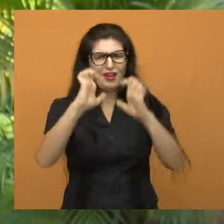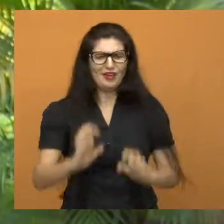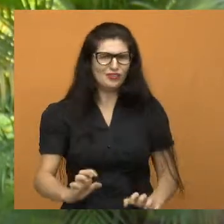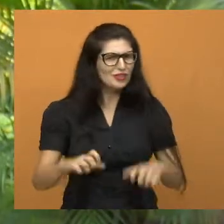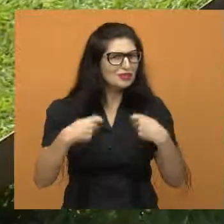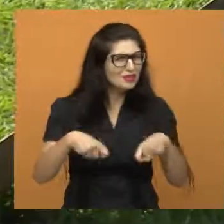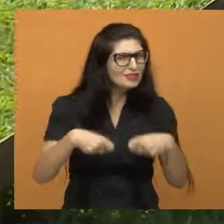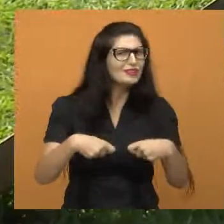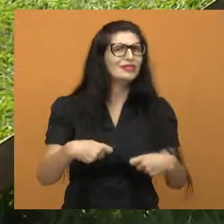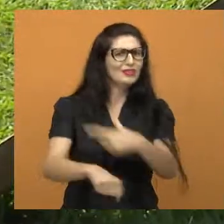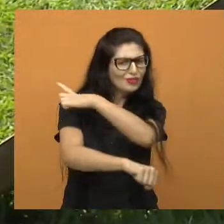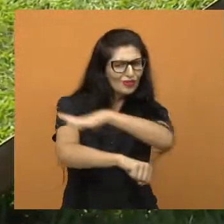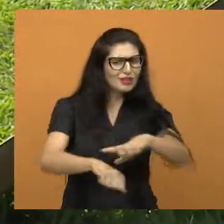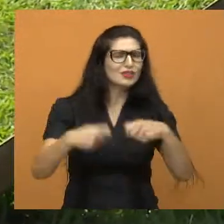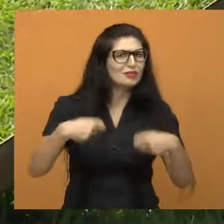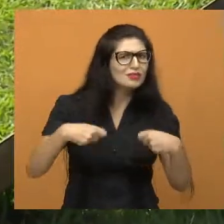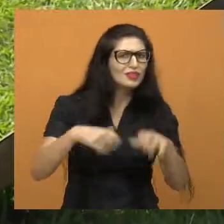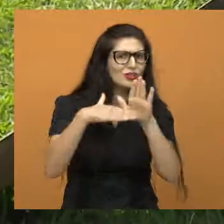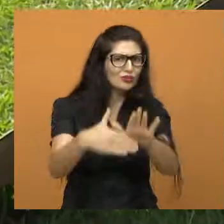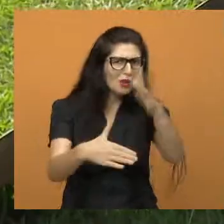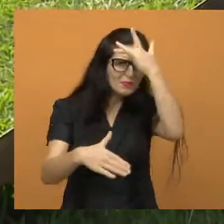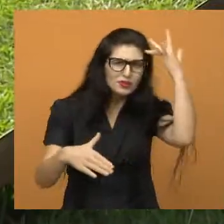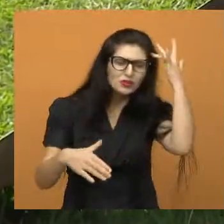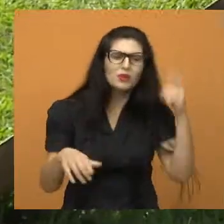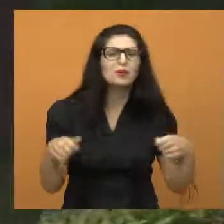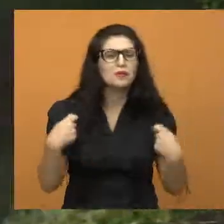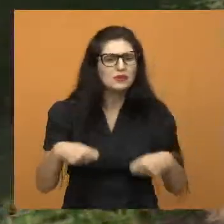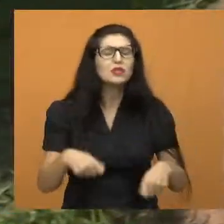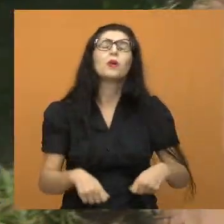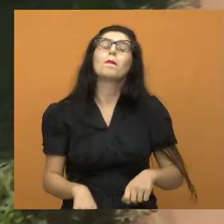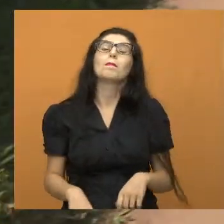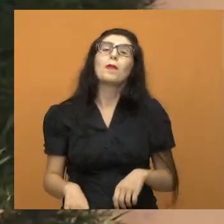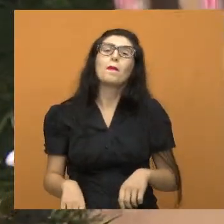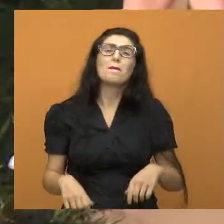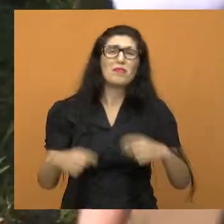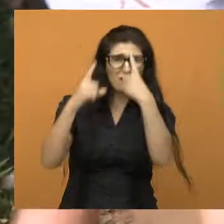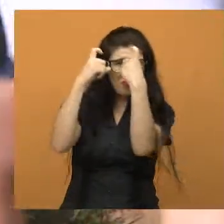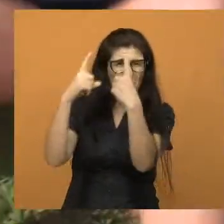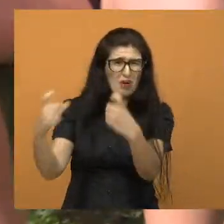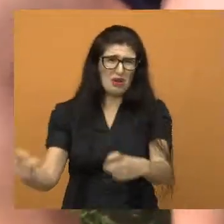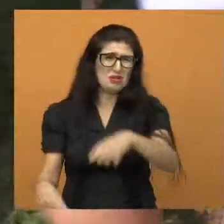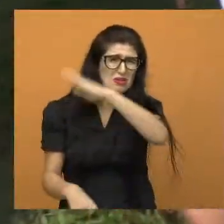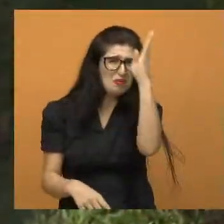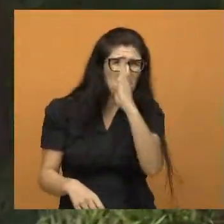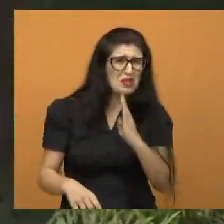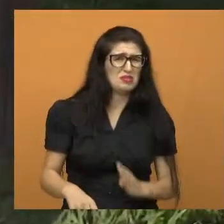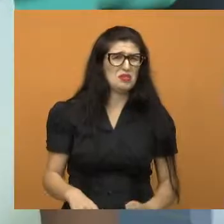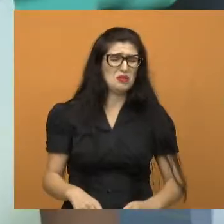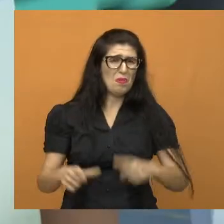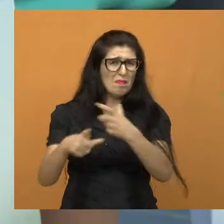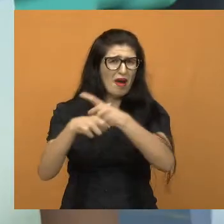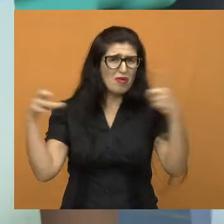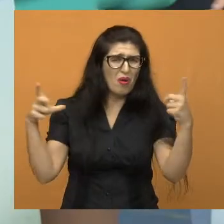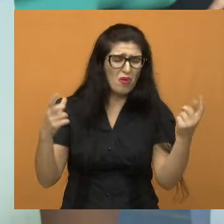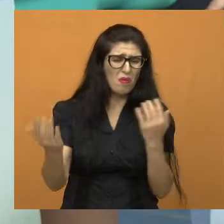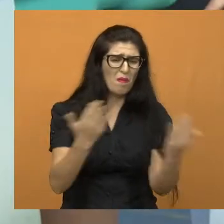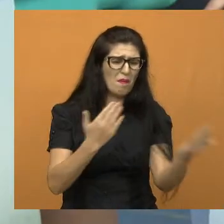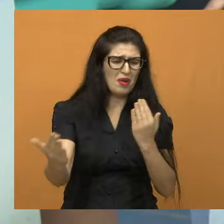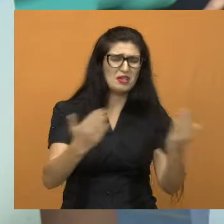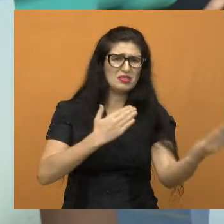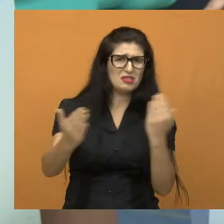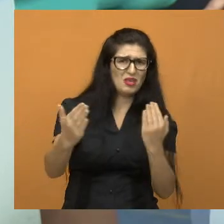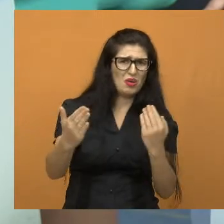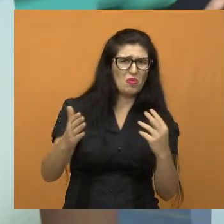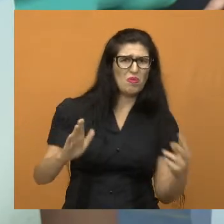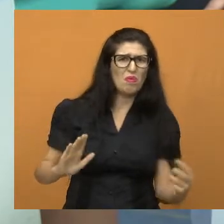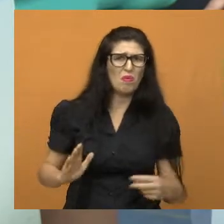com as pessoas. E no país líder de violência do mundo, onde o número de mortes violentas é maior do que na Síria, a mensagem da Manuela